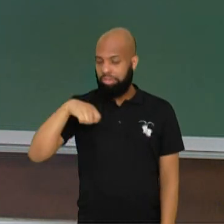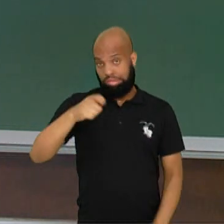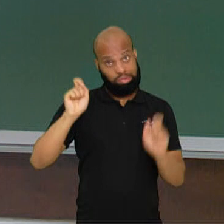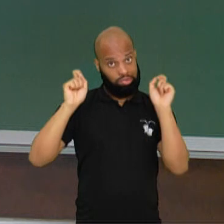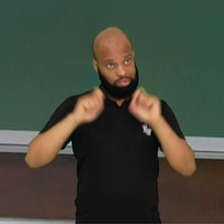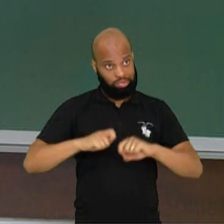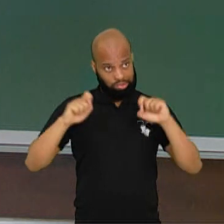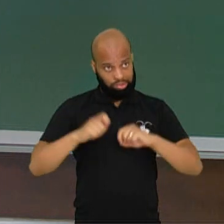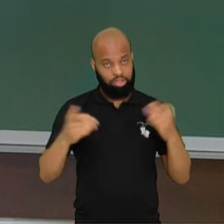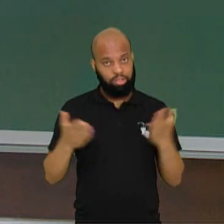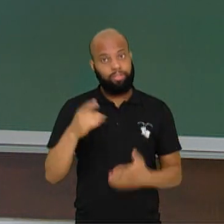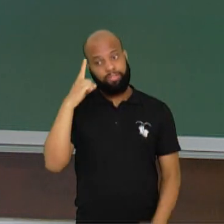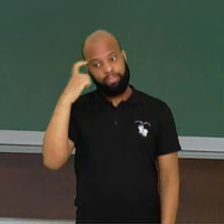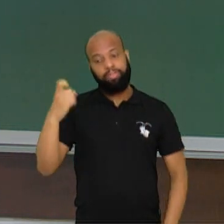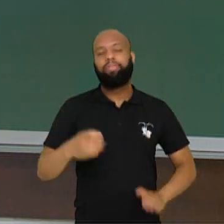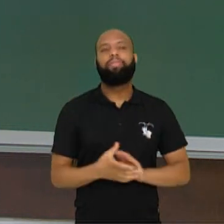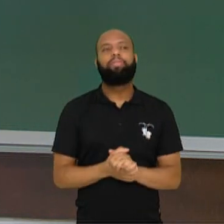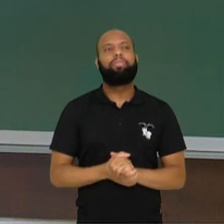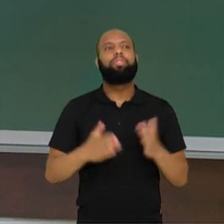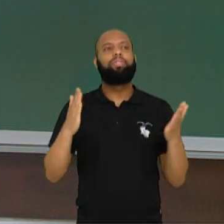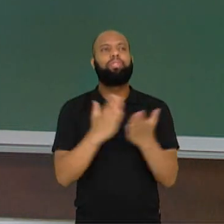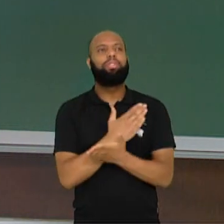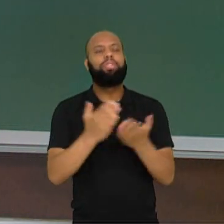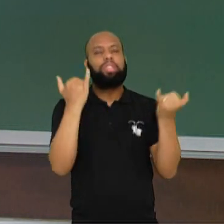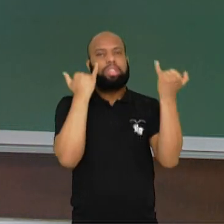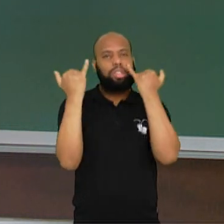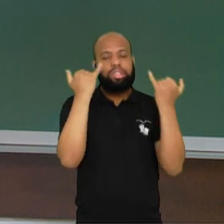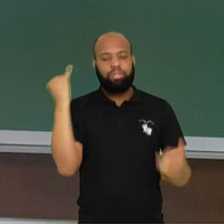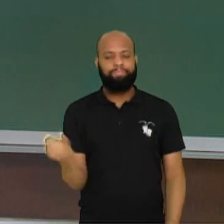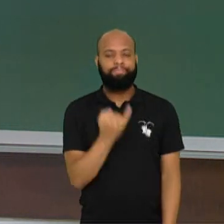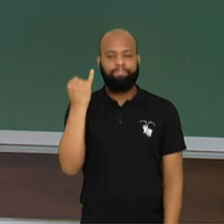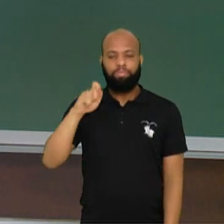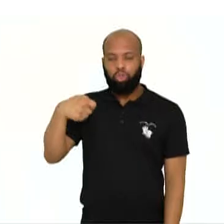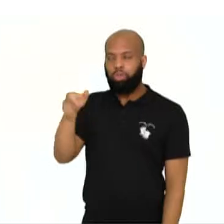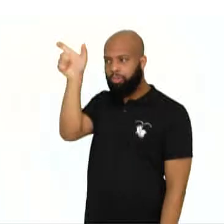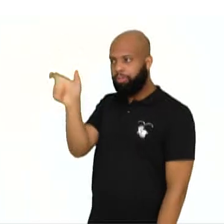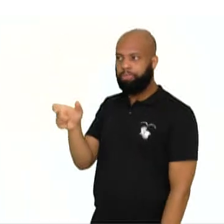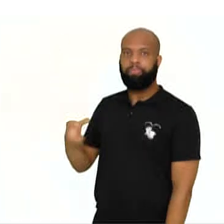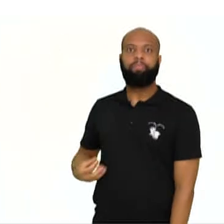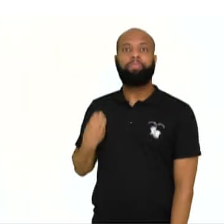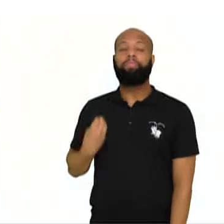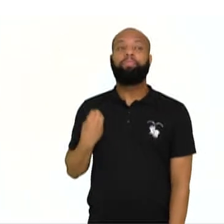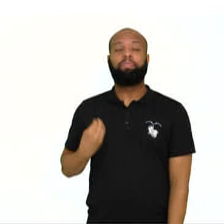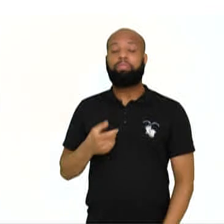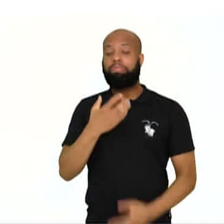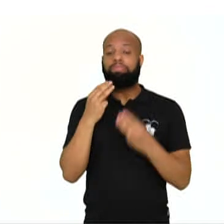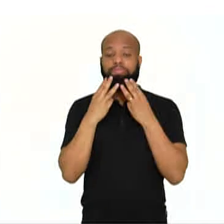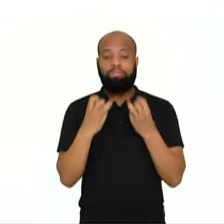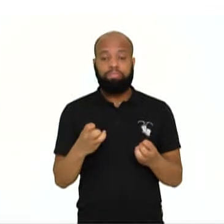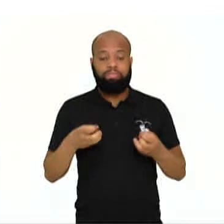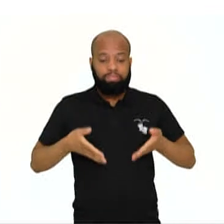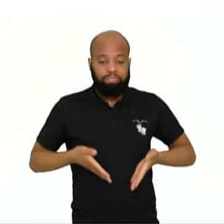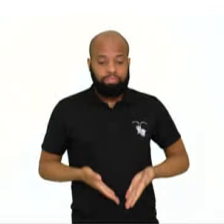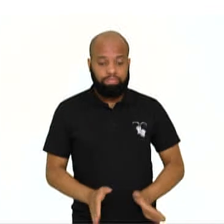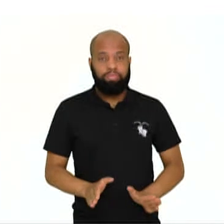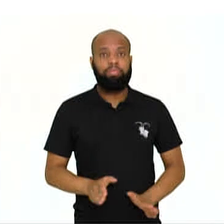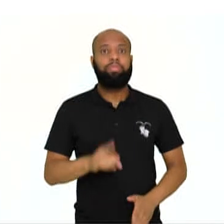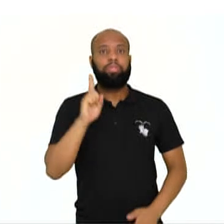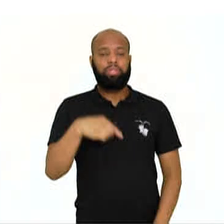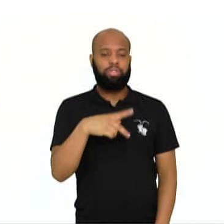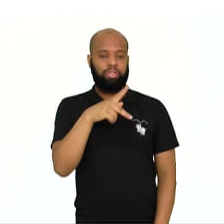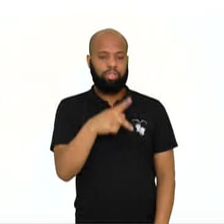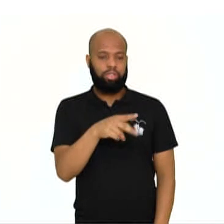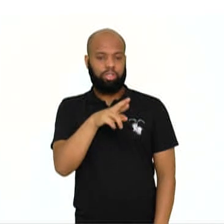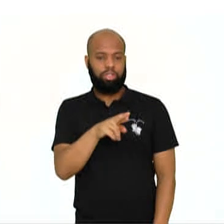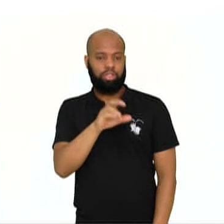do possível, nessas ideias. Então, alguns dados biográficos de Karl Marx. Marx nasceu em Trier, na Renânia, província